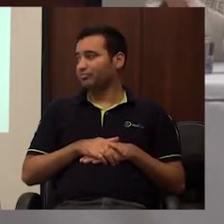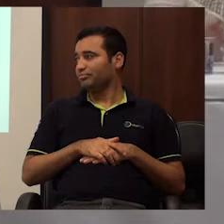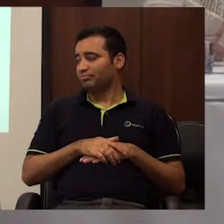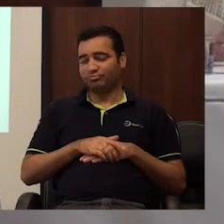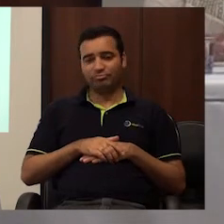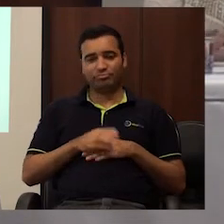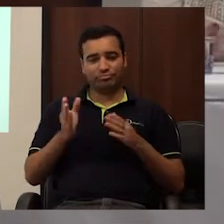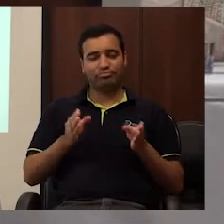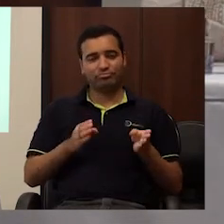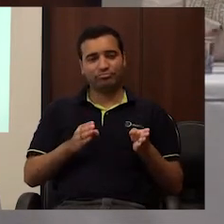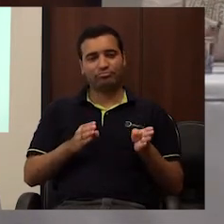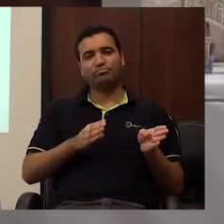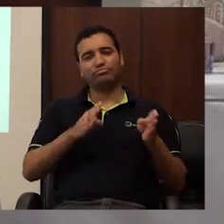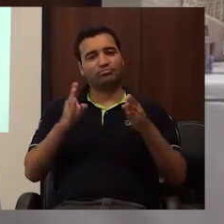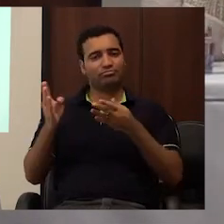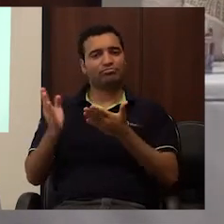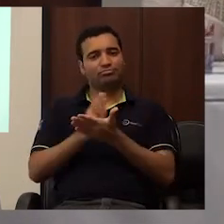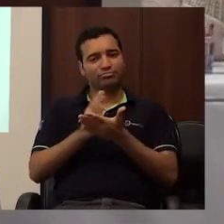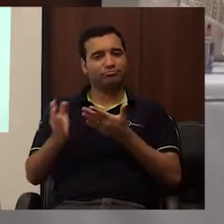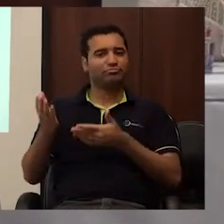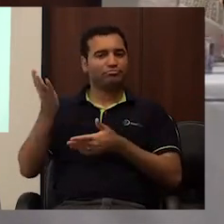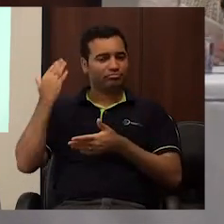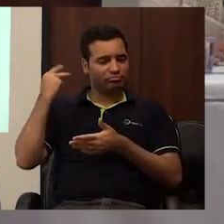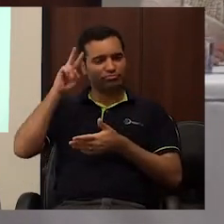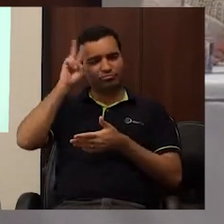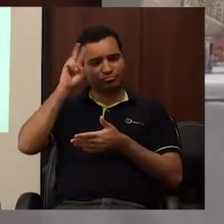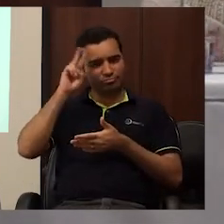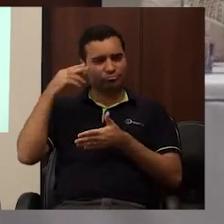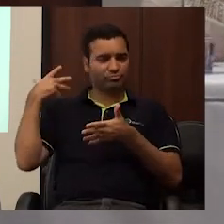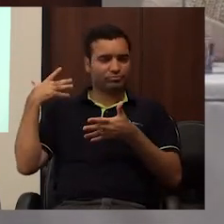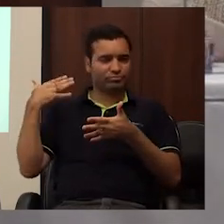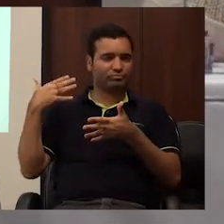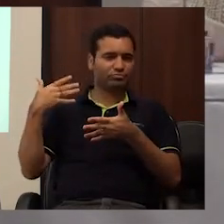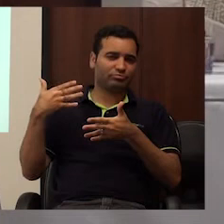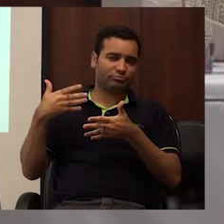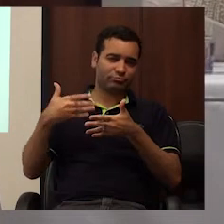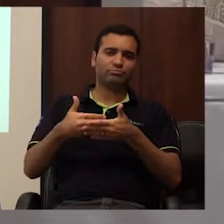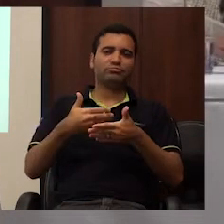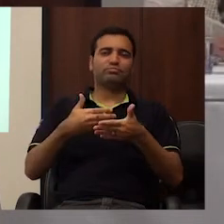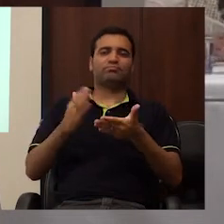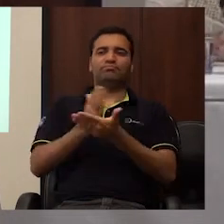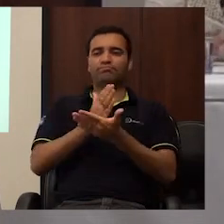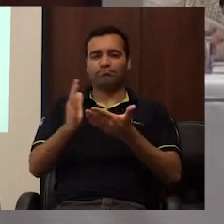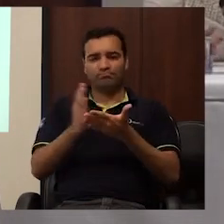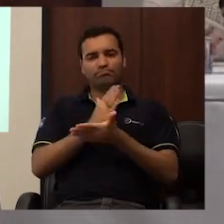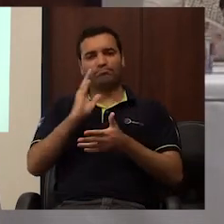Eu vou passar, né, por algumas questões históricas, porque eu acredito, né,